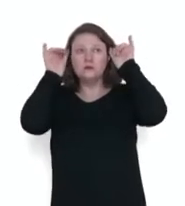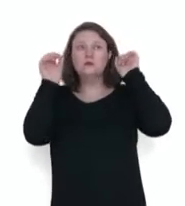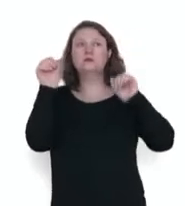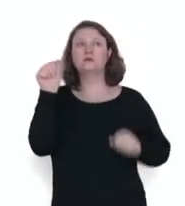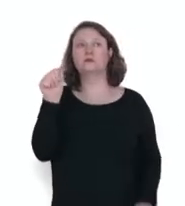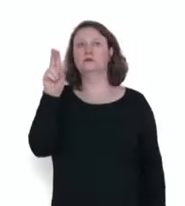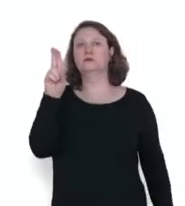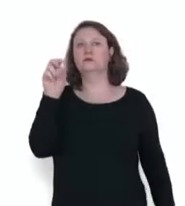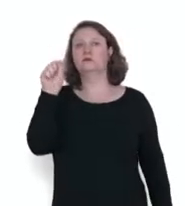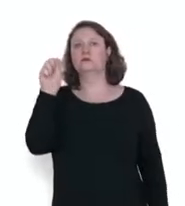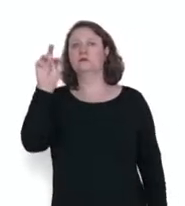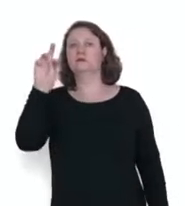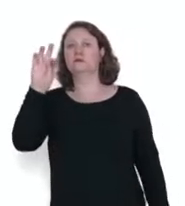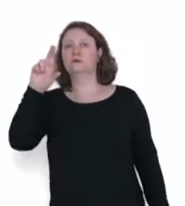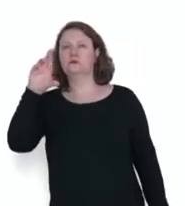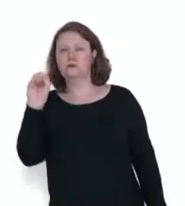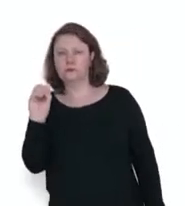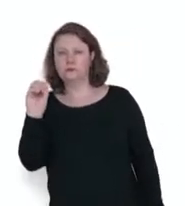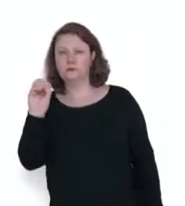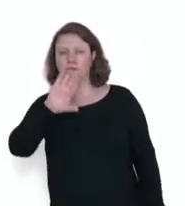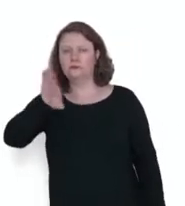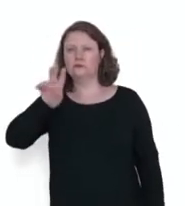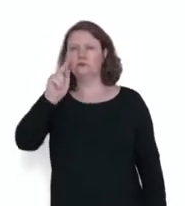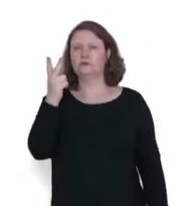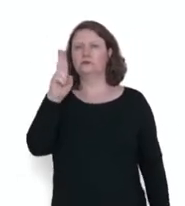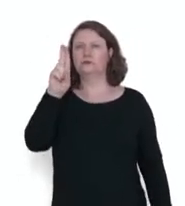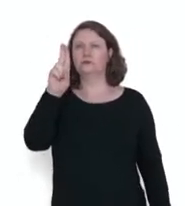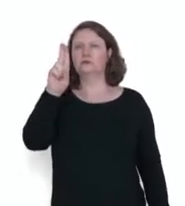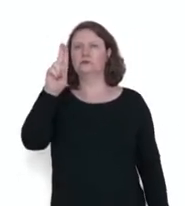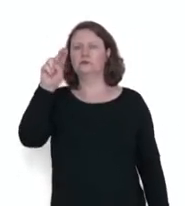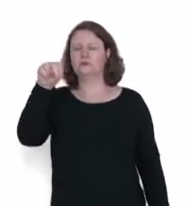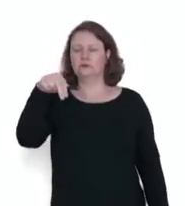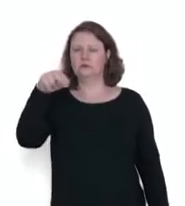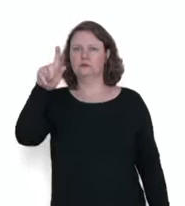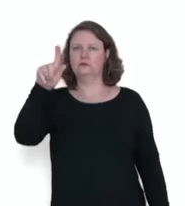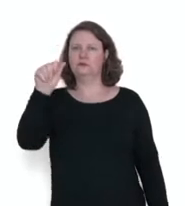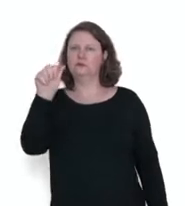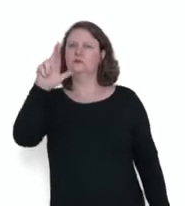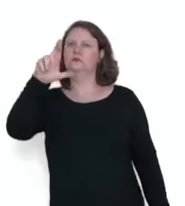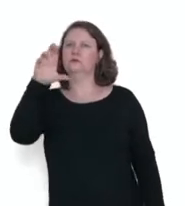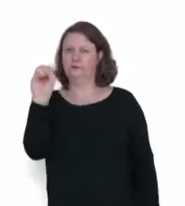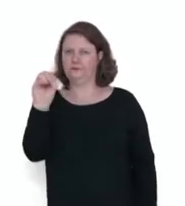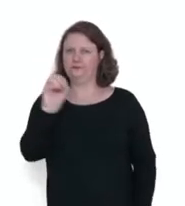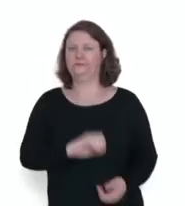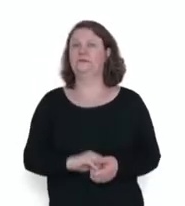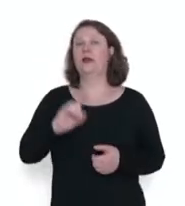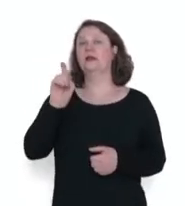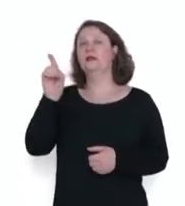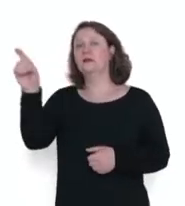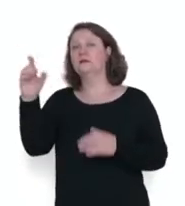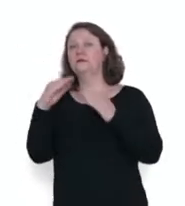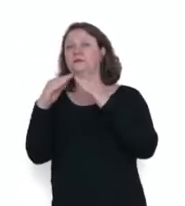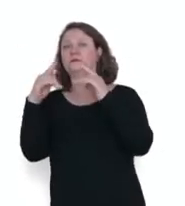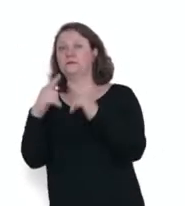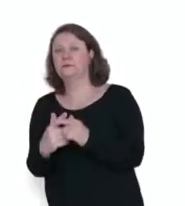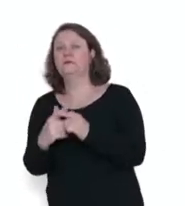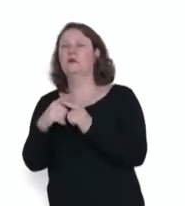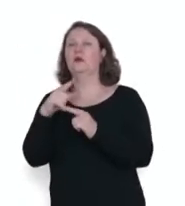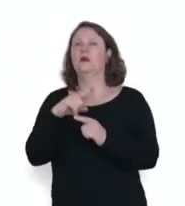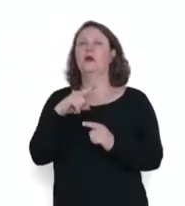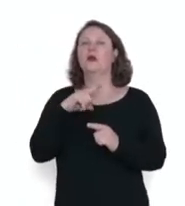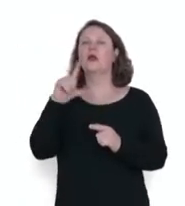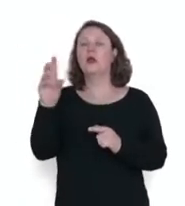Austro-Húngaro. Mais tarde foi incorporado à República Tcheca. Foi no monastério que Johann